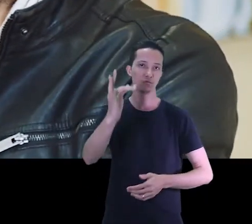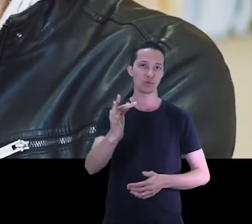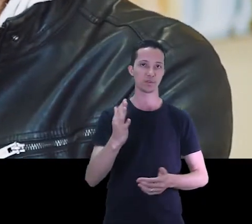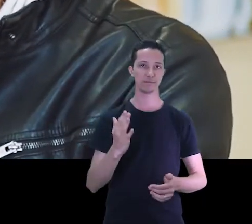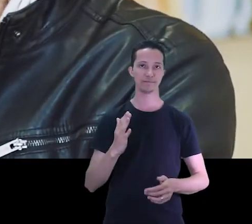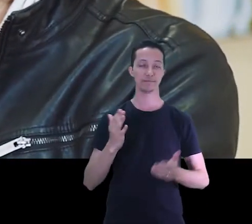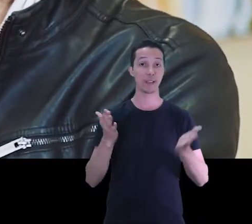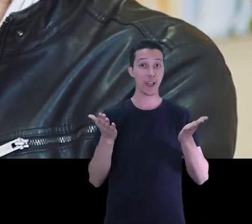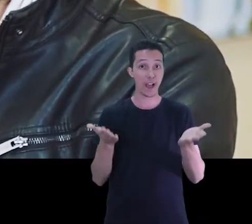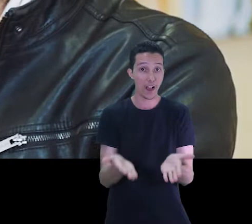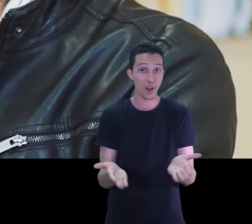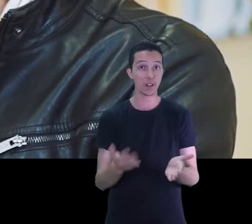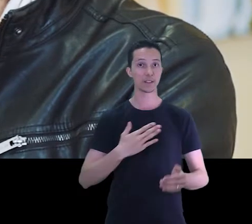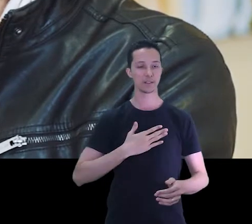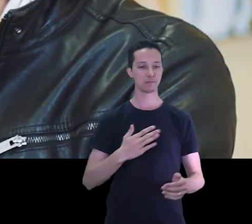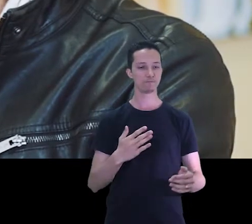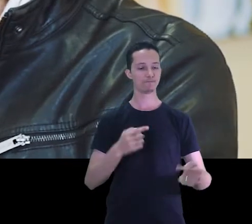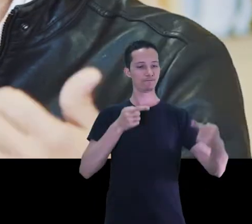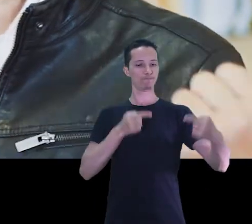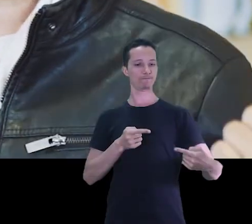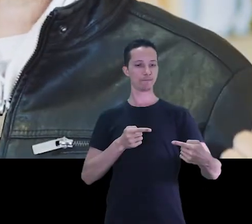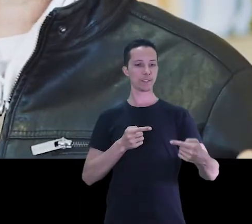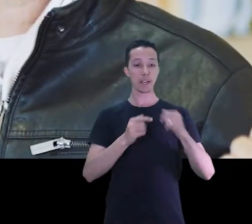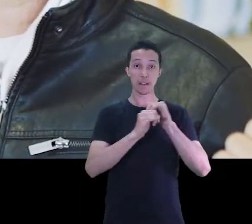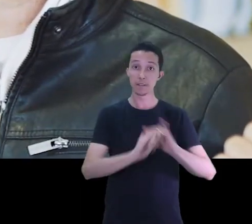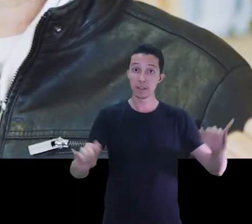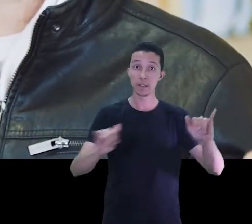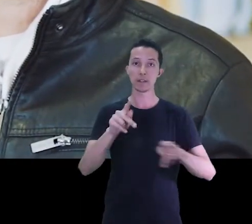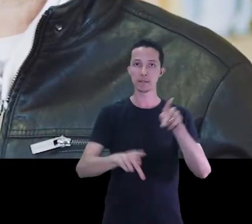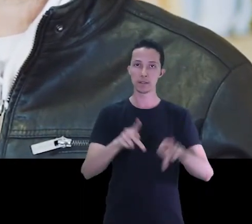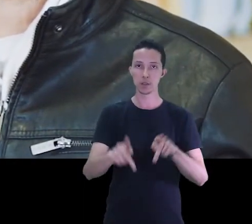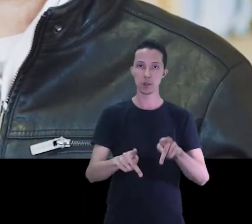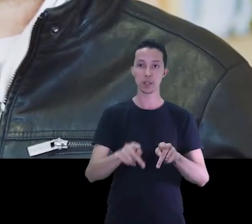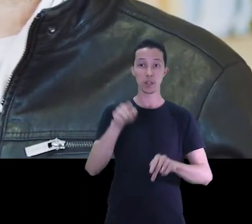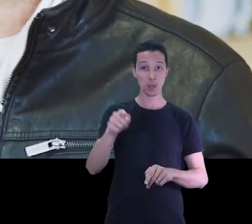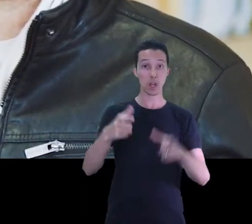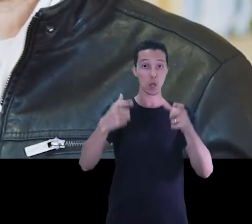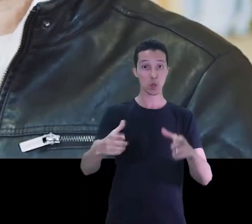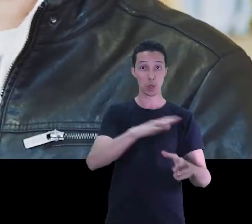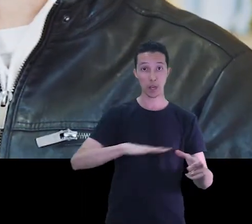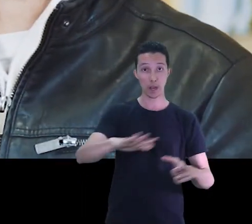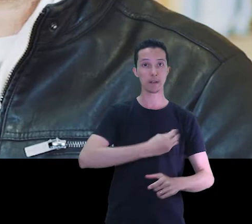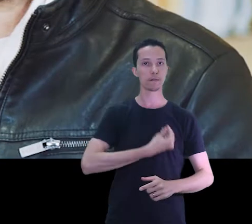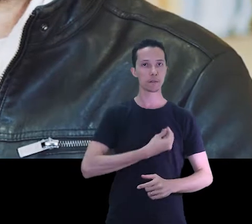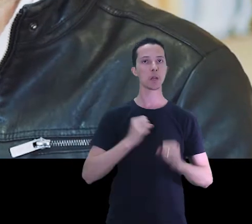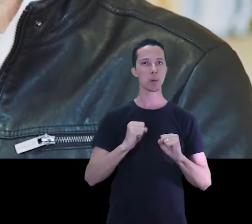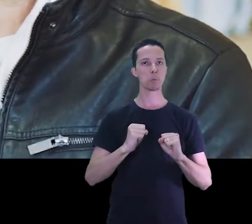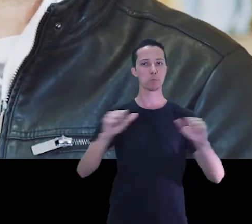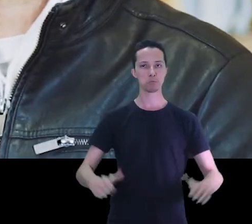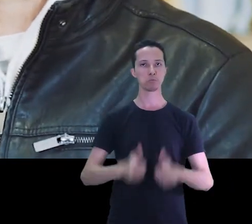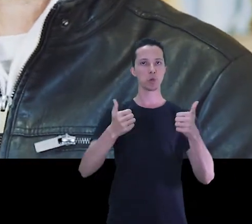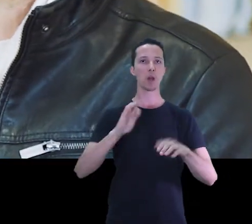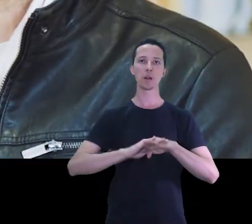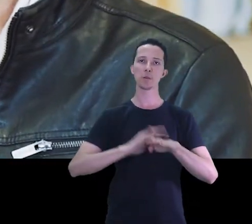em outra instituição trabalhando. Mas eu me deparei com um desafio que era falar para as pessoas: o espaço que você habita pode ser um